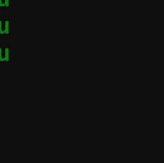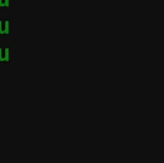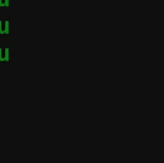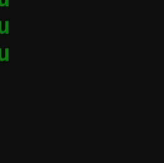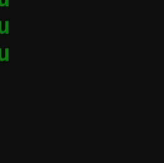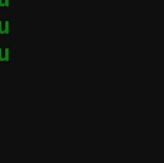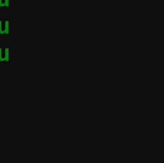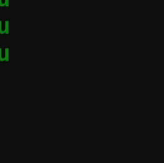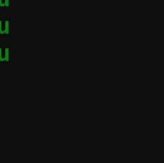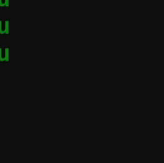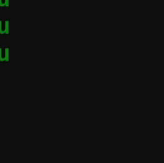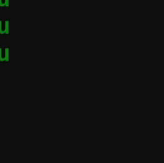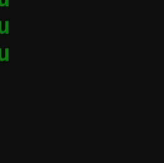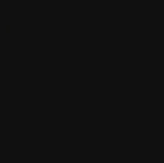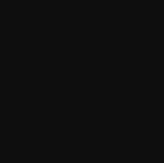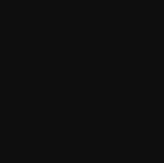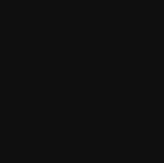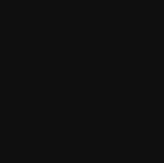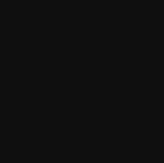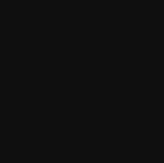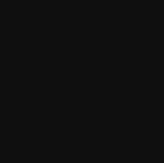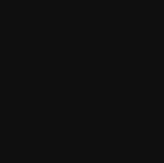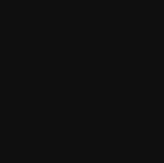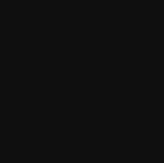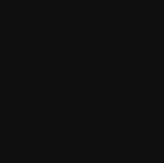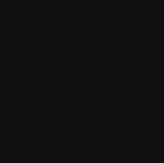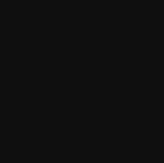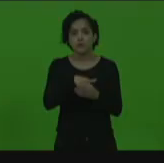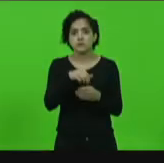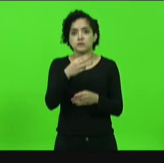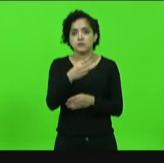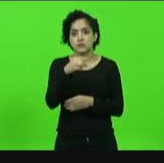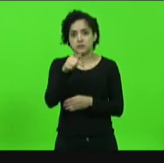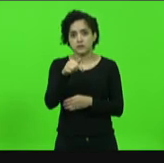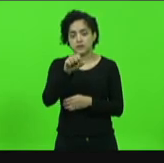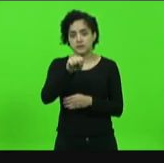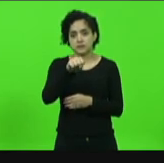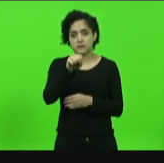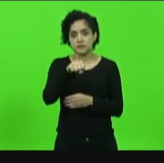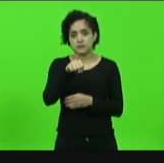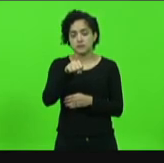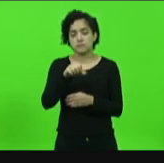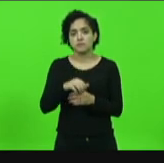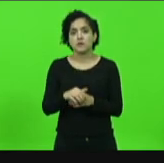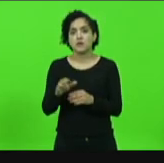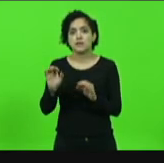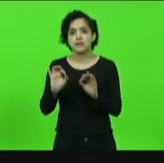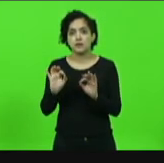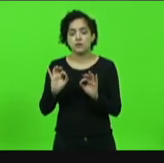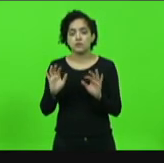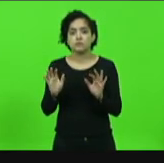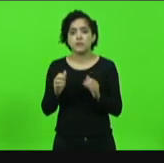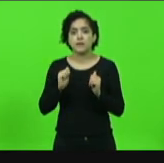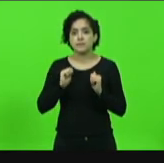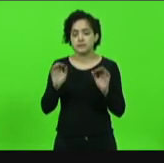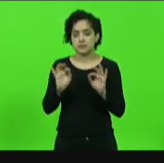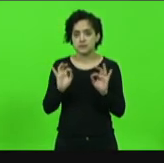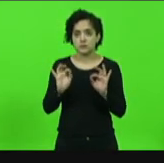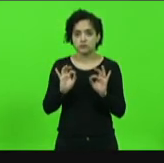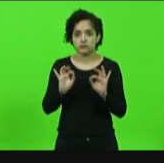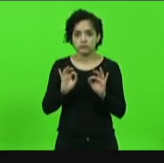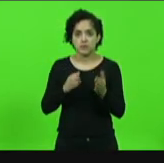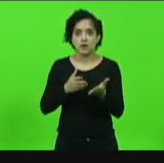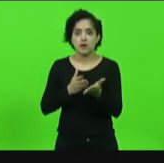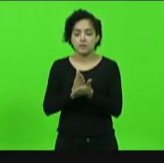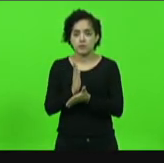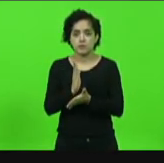Encerrada a votação, colho o resultado. 37 votos sim, nenhum voto não, nenhuma abstenção. Está